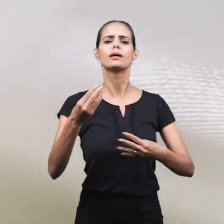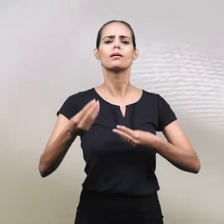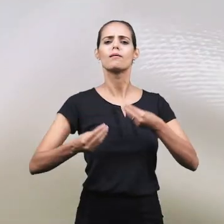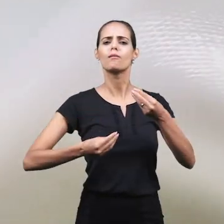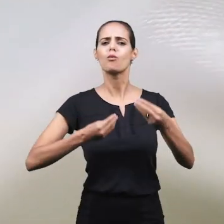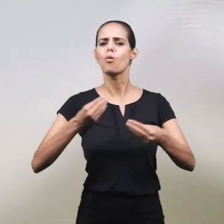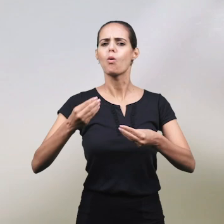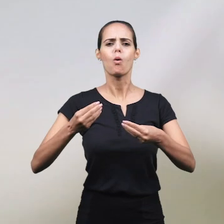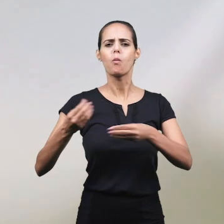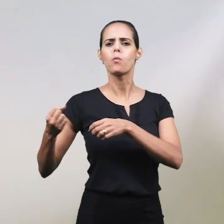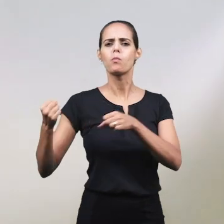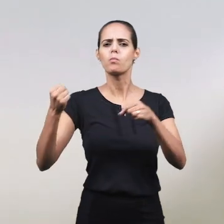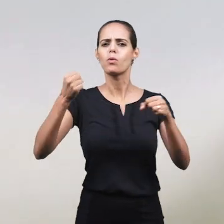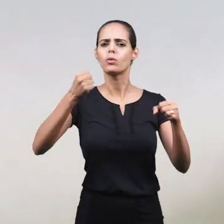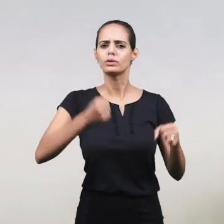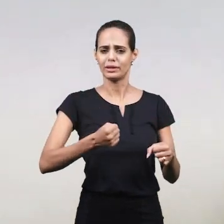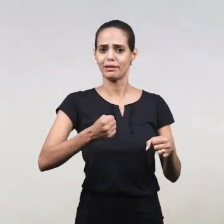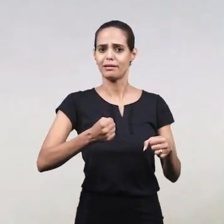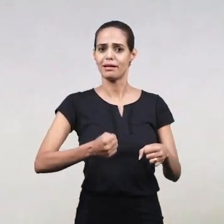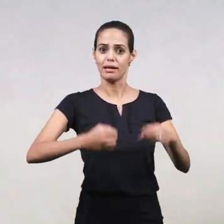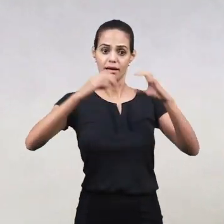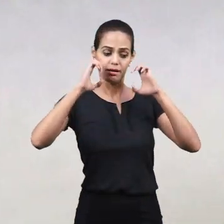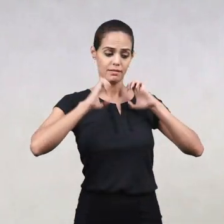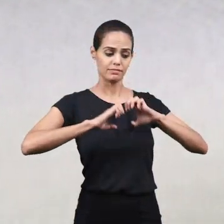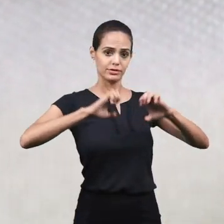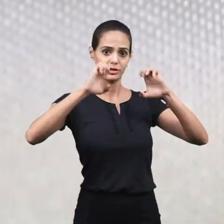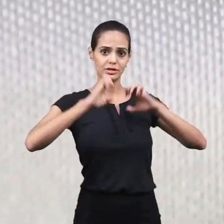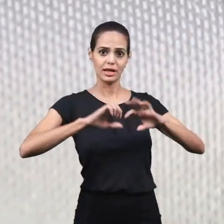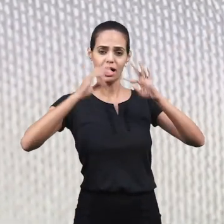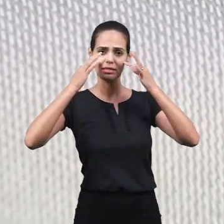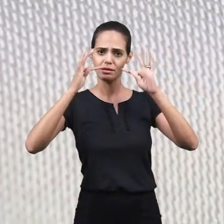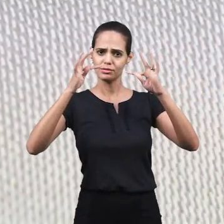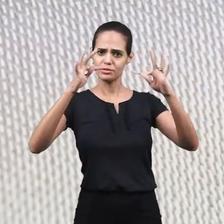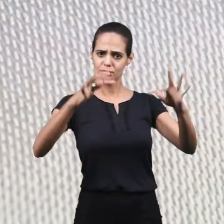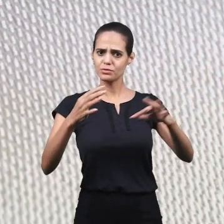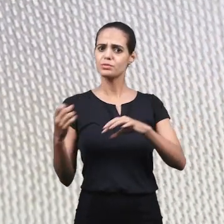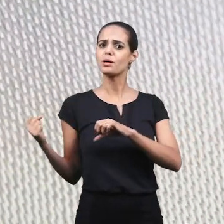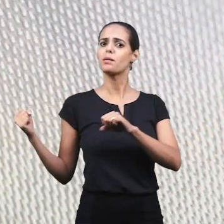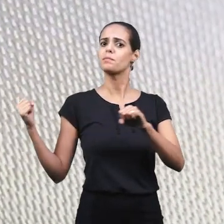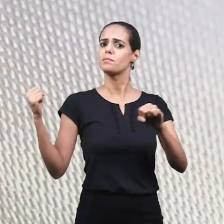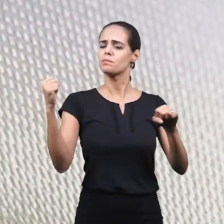bordados de ouro puro de